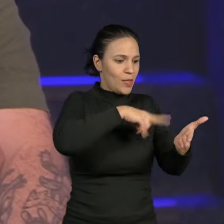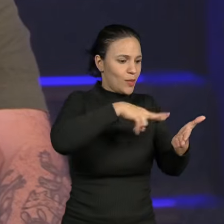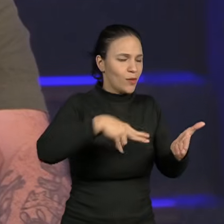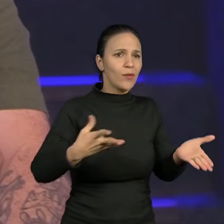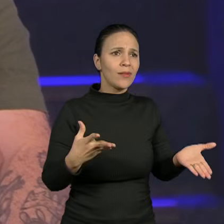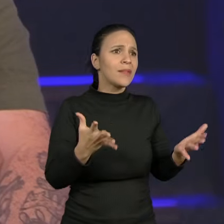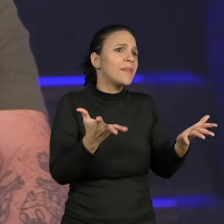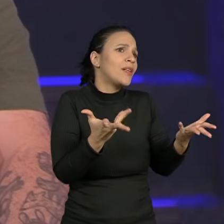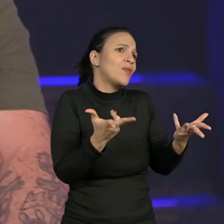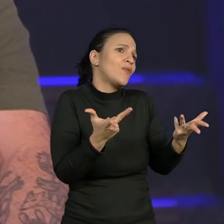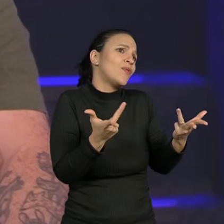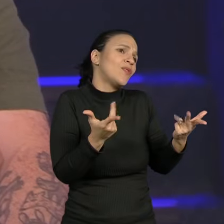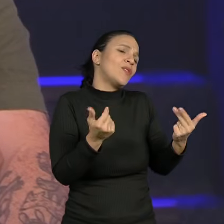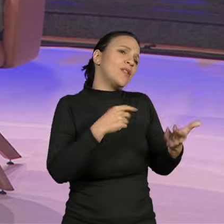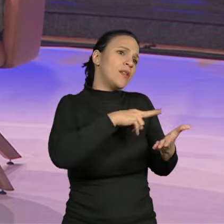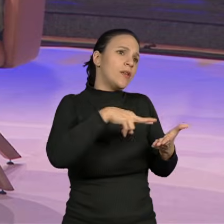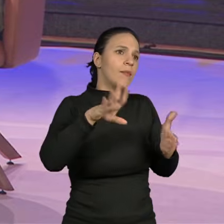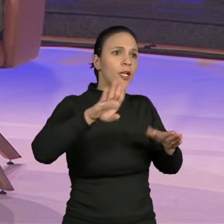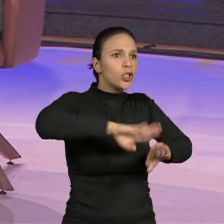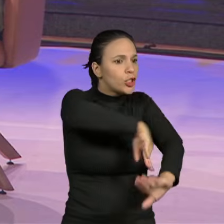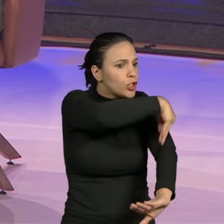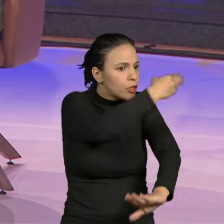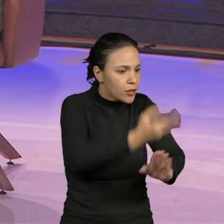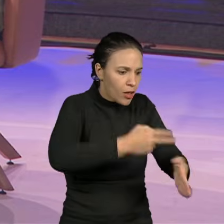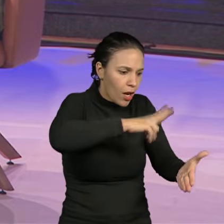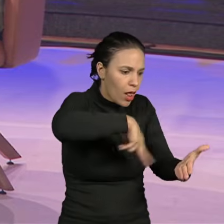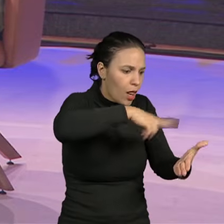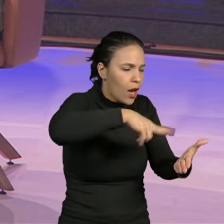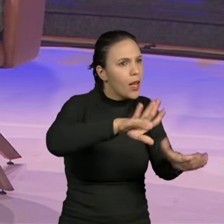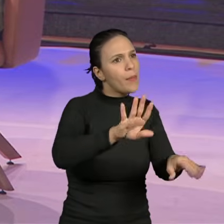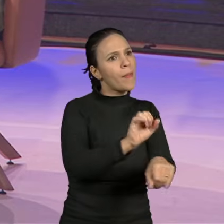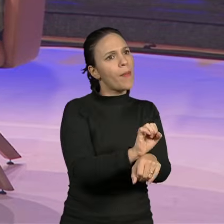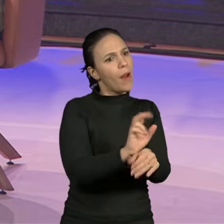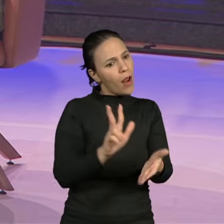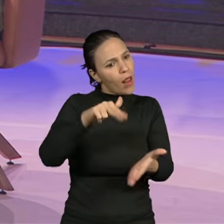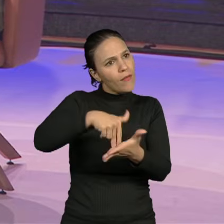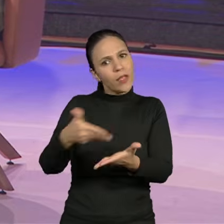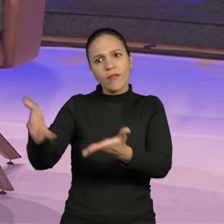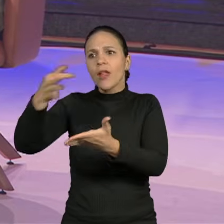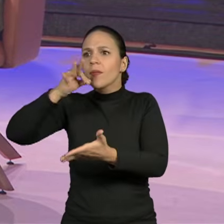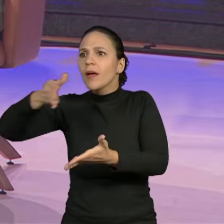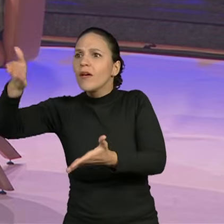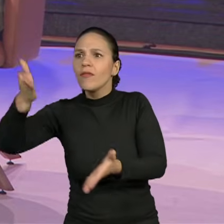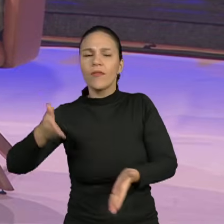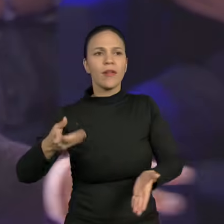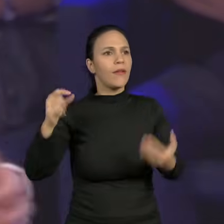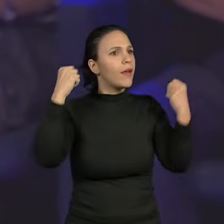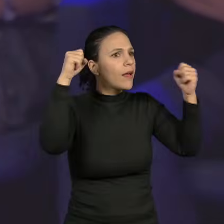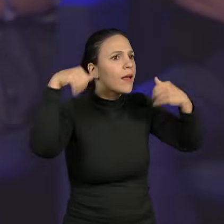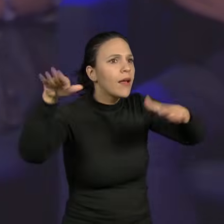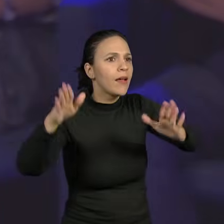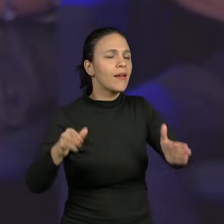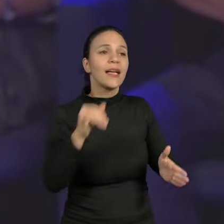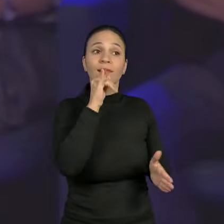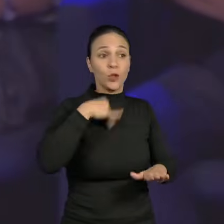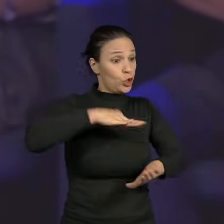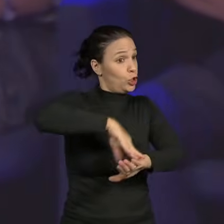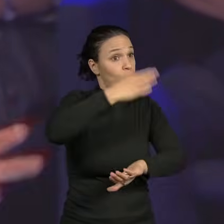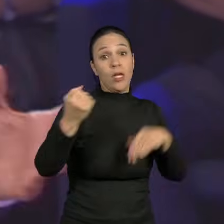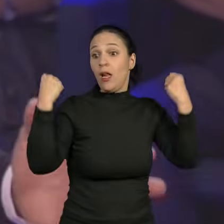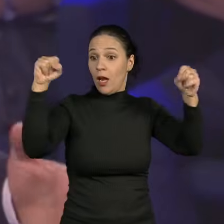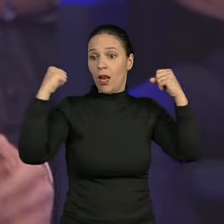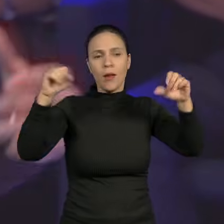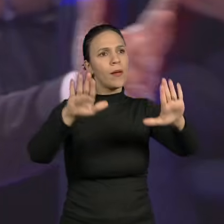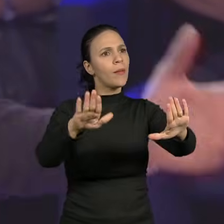é maravilhoso o mundo da leitura, mas você ficar o dia inteiro lendo... Não, peraí, levanta, vai tomar café, vai praticar um esporte. Você ficar o dia inteiro praticando